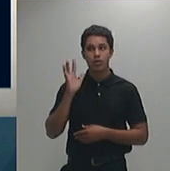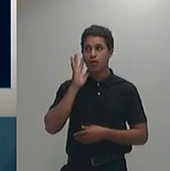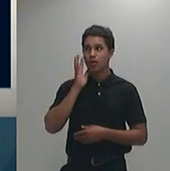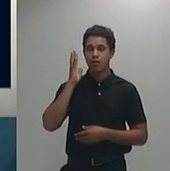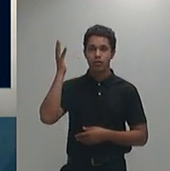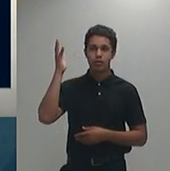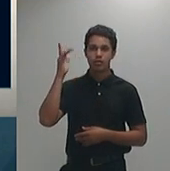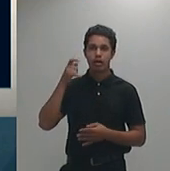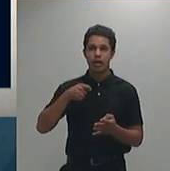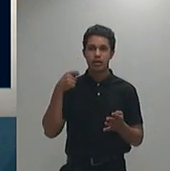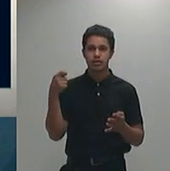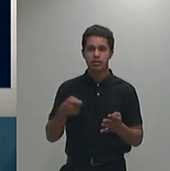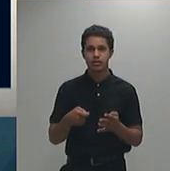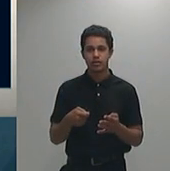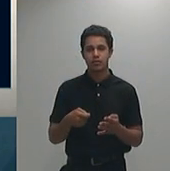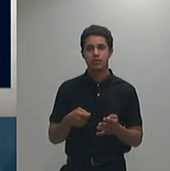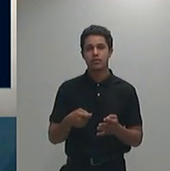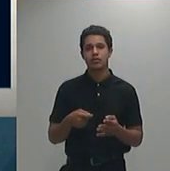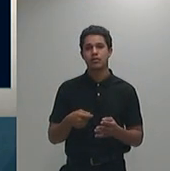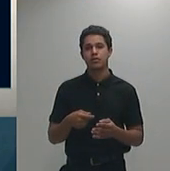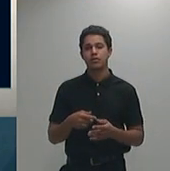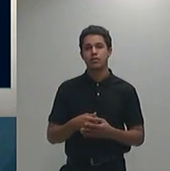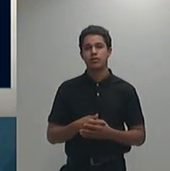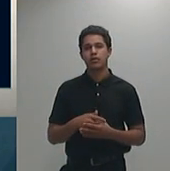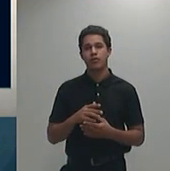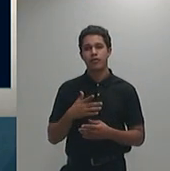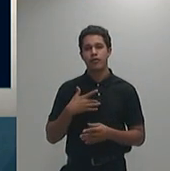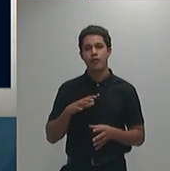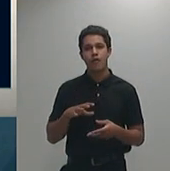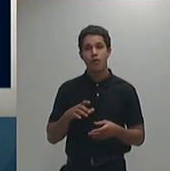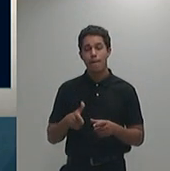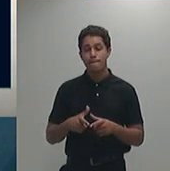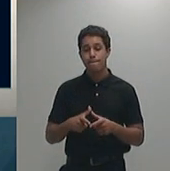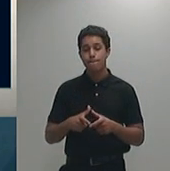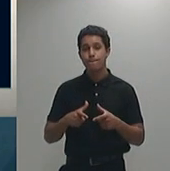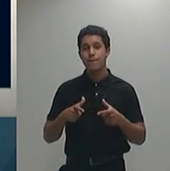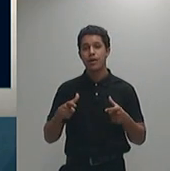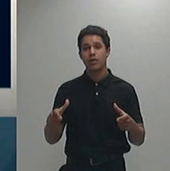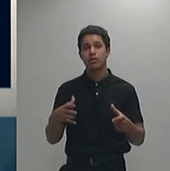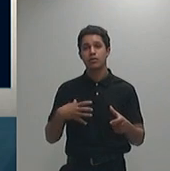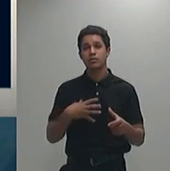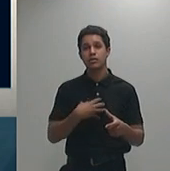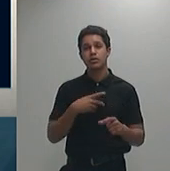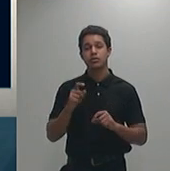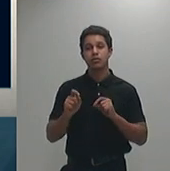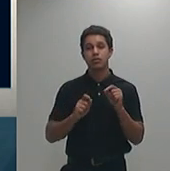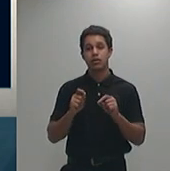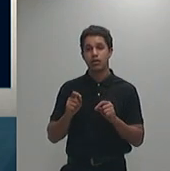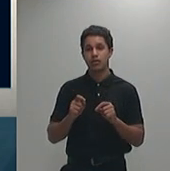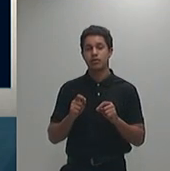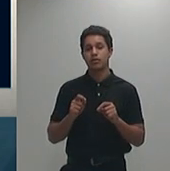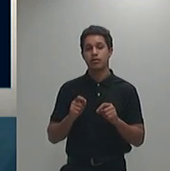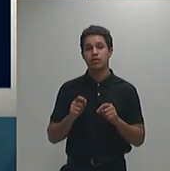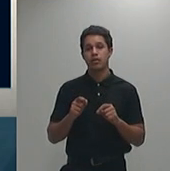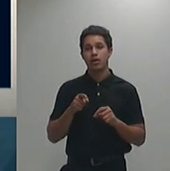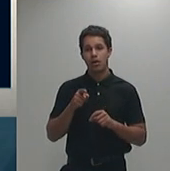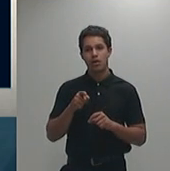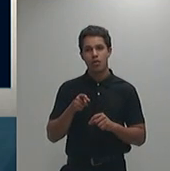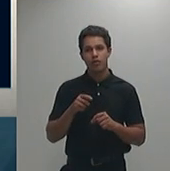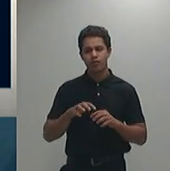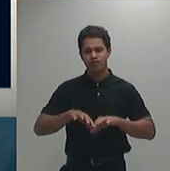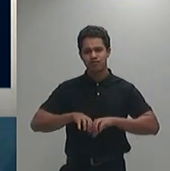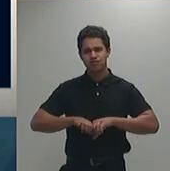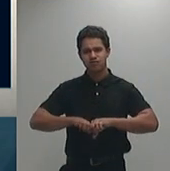rescindenda formando-se maioria no sentido de que "O desfazimento